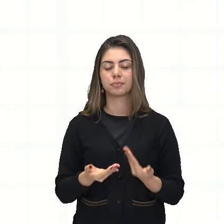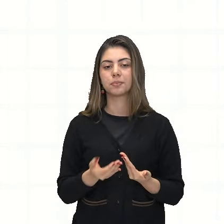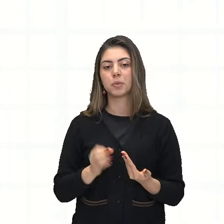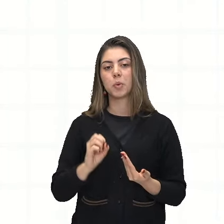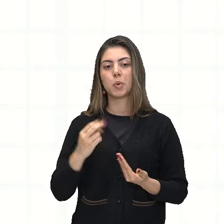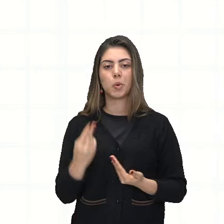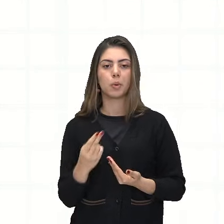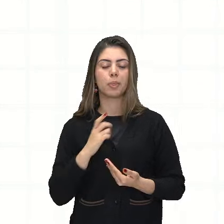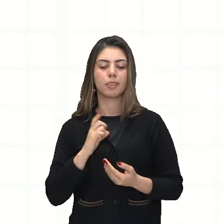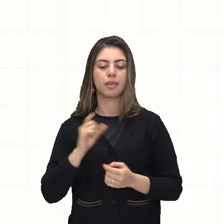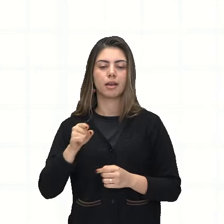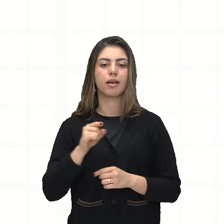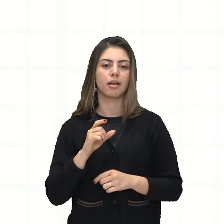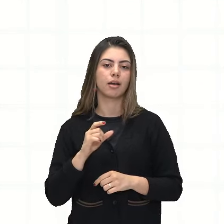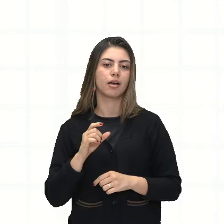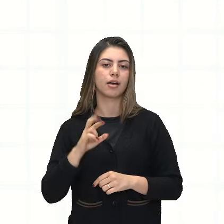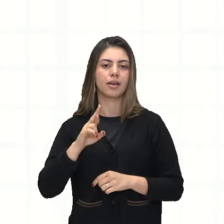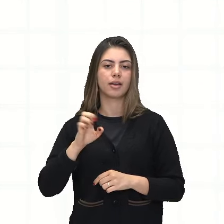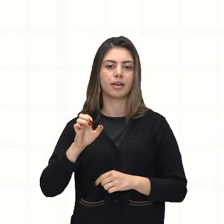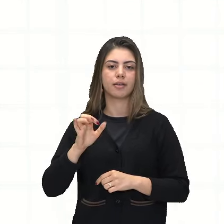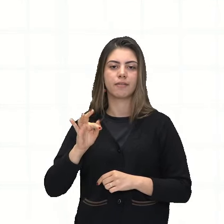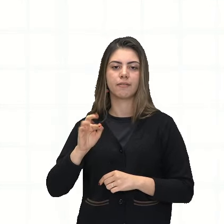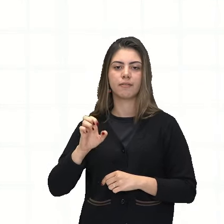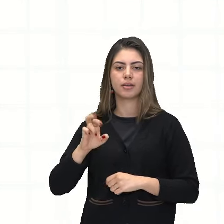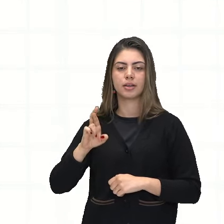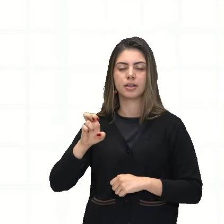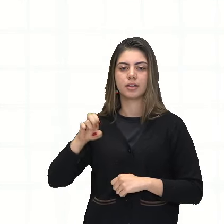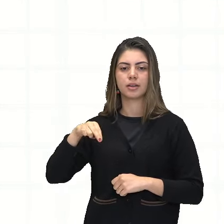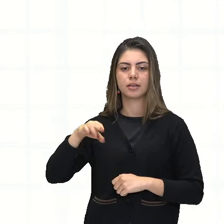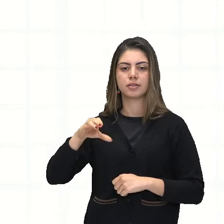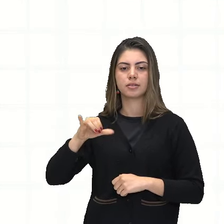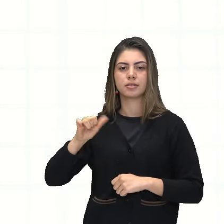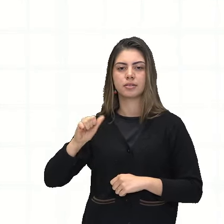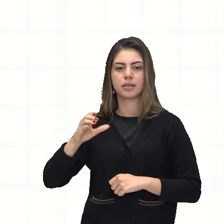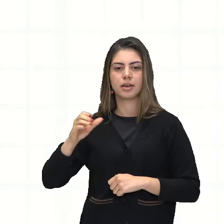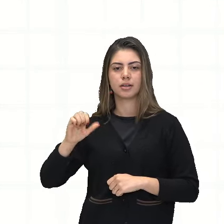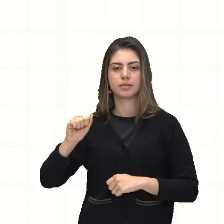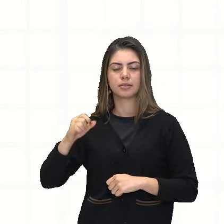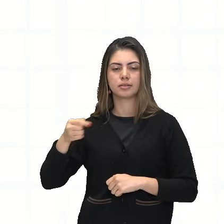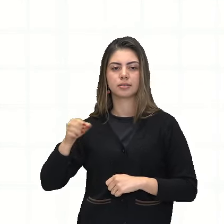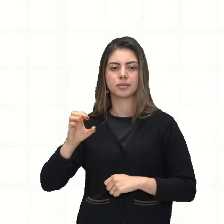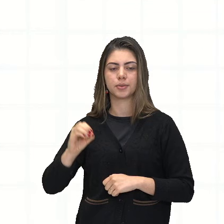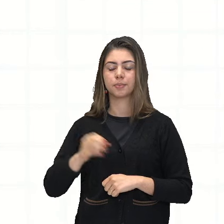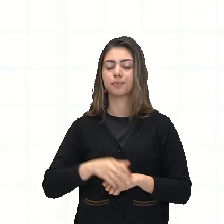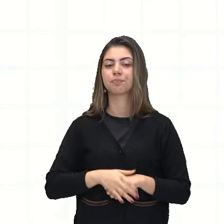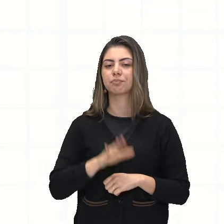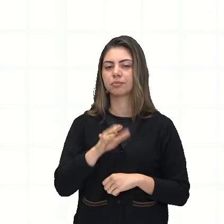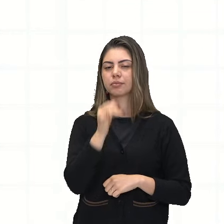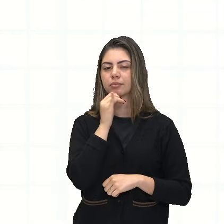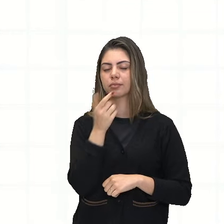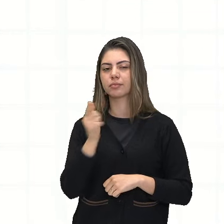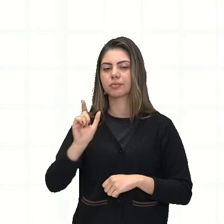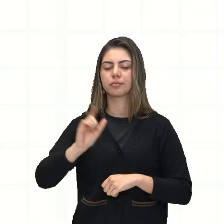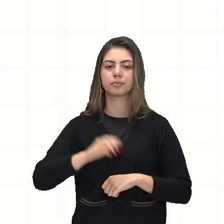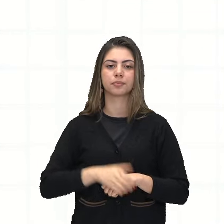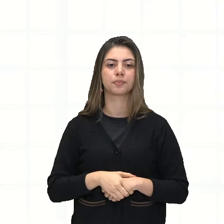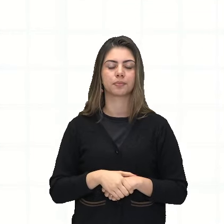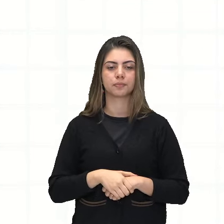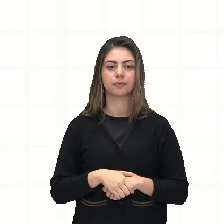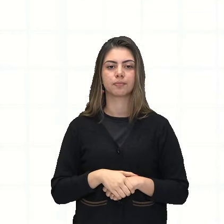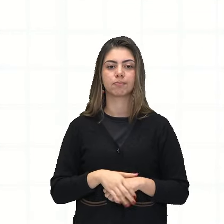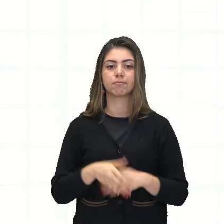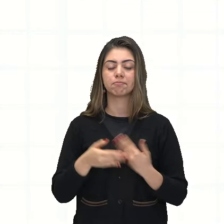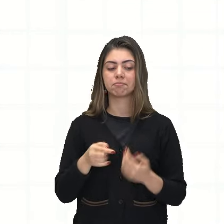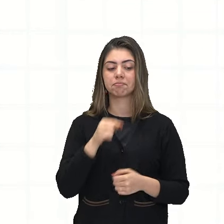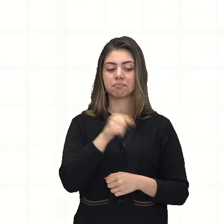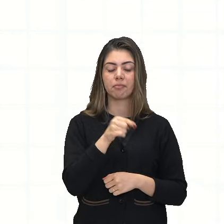por referenciação, certinho? Vamos ver um outro exemplo para ficar melhor. Continuando o texto.